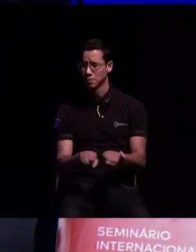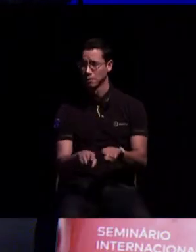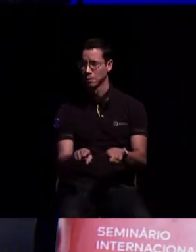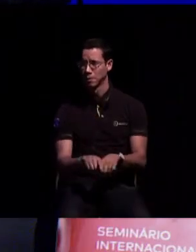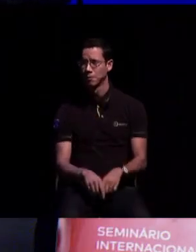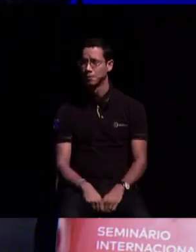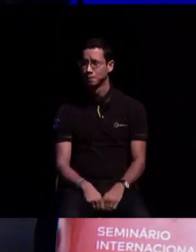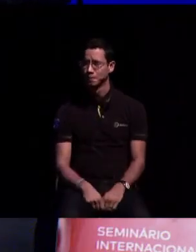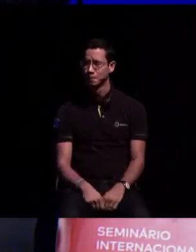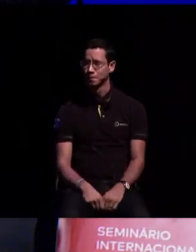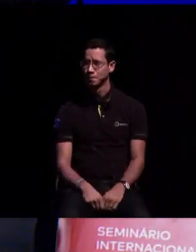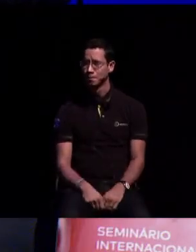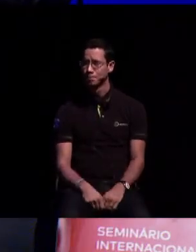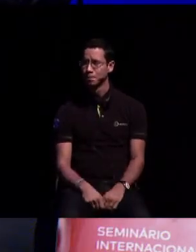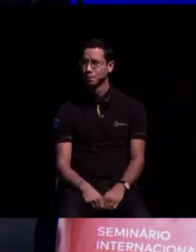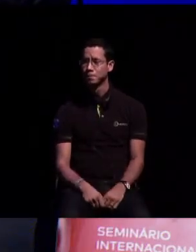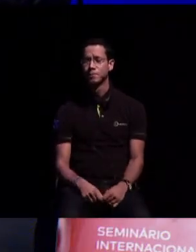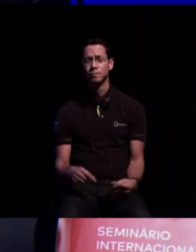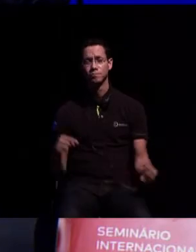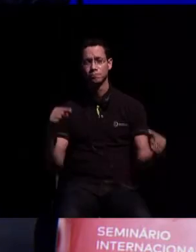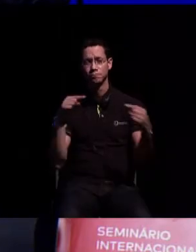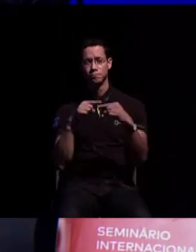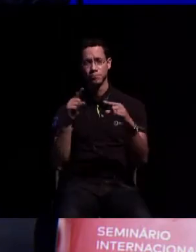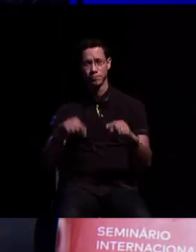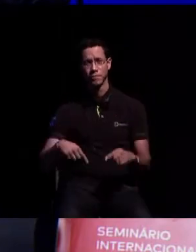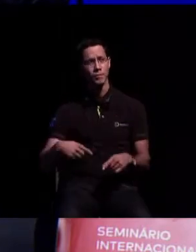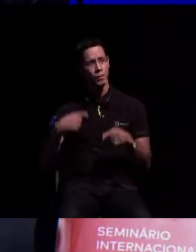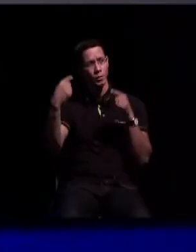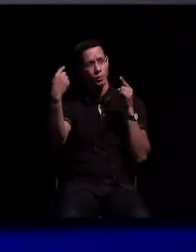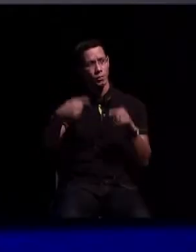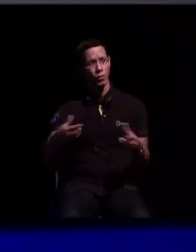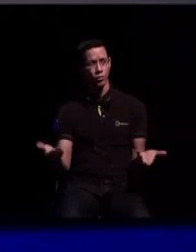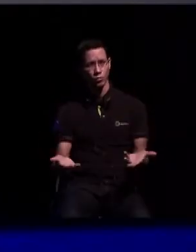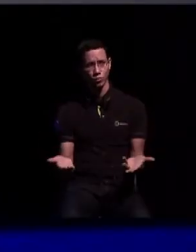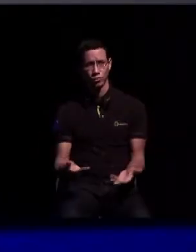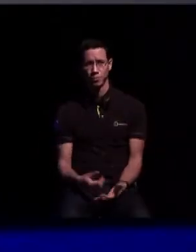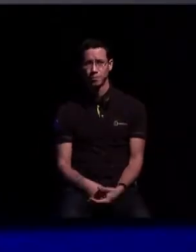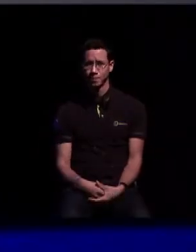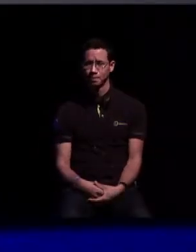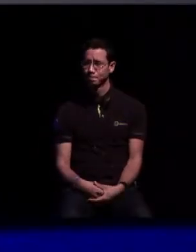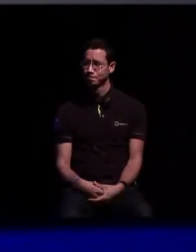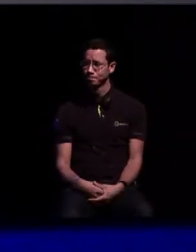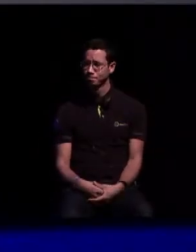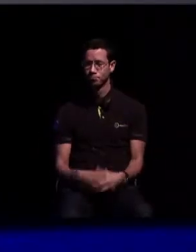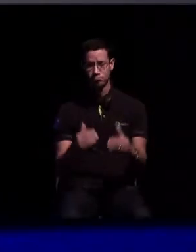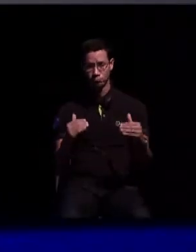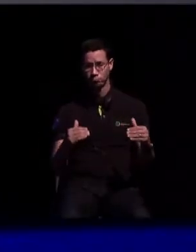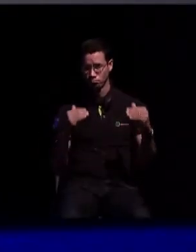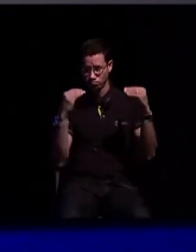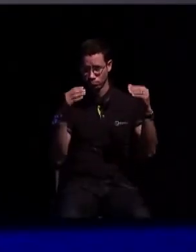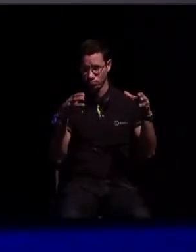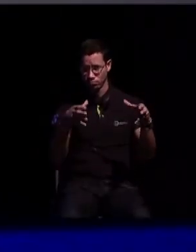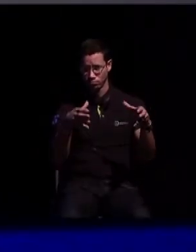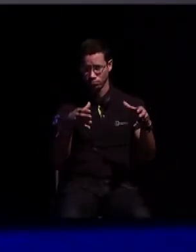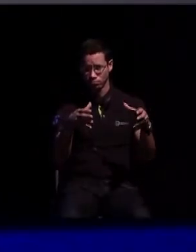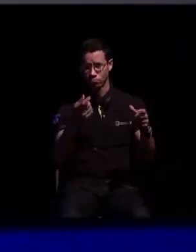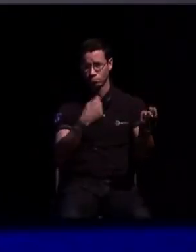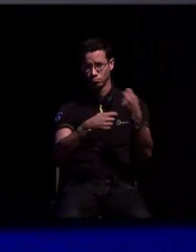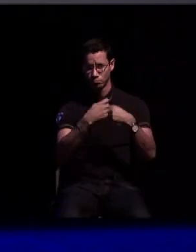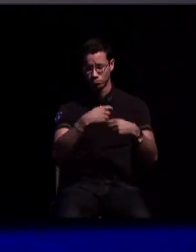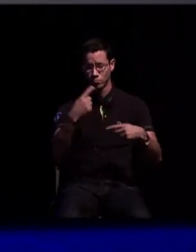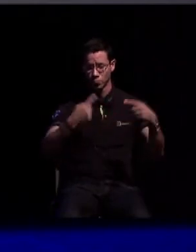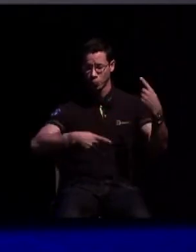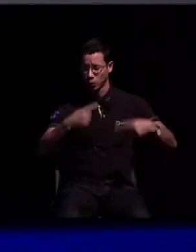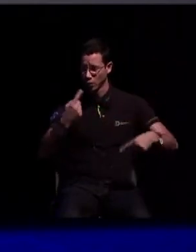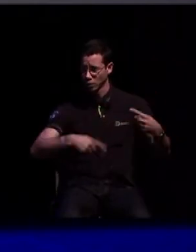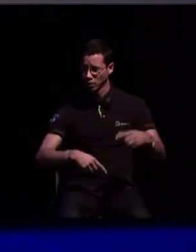Isso tem a ver, por exemplo, com essa oposição que nós temos hoje, ou seja, as nossas elites, a elite econômica e política, quer